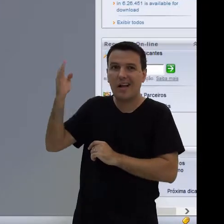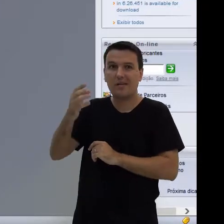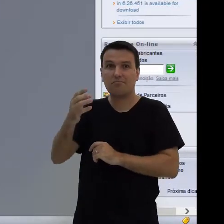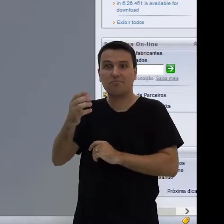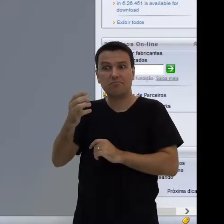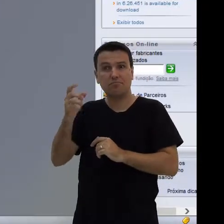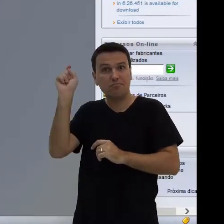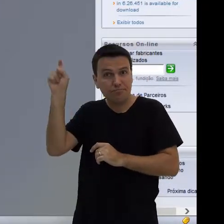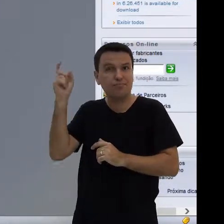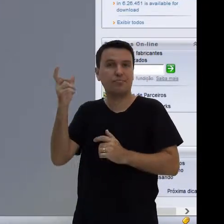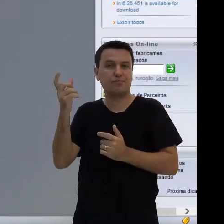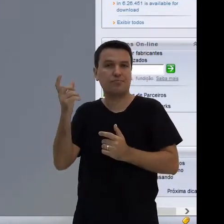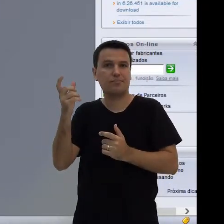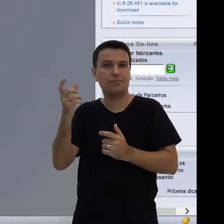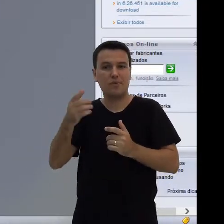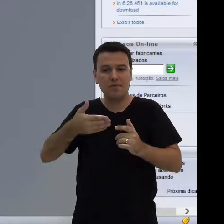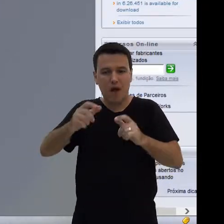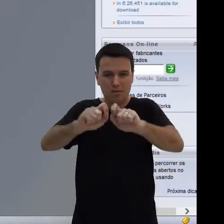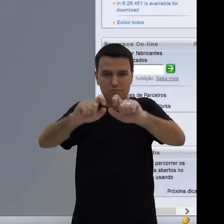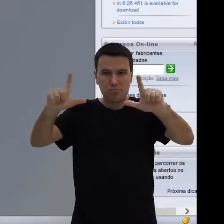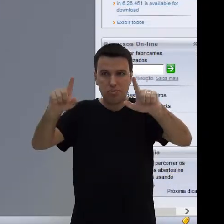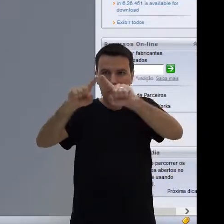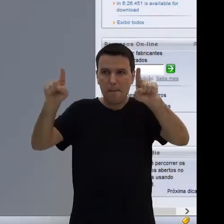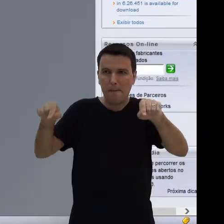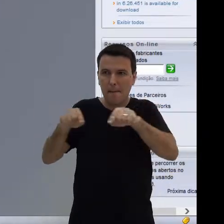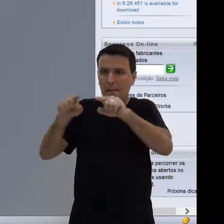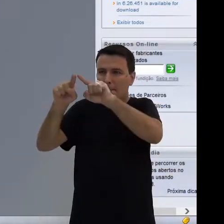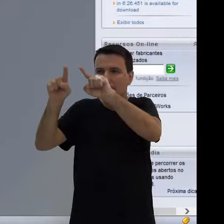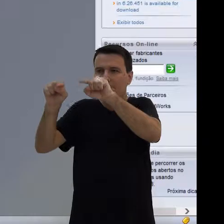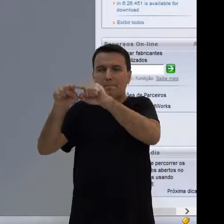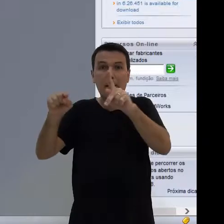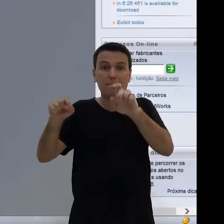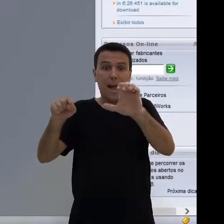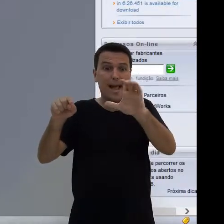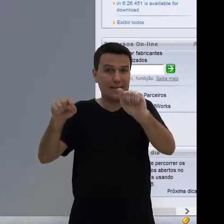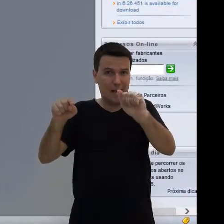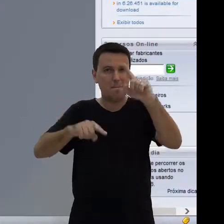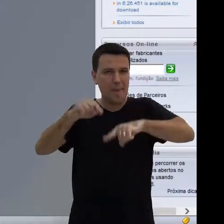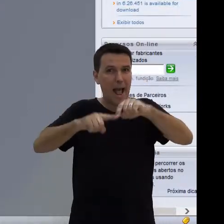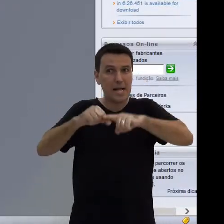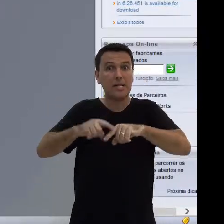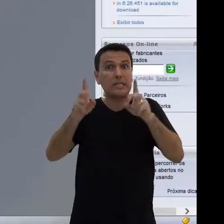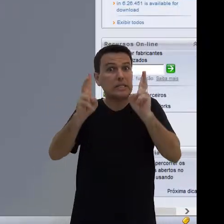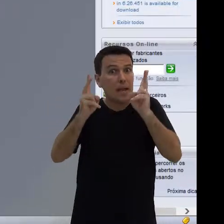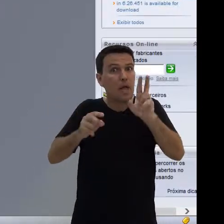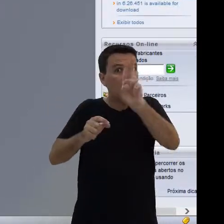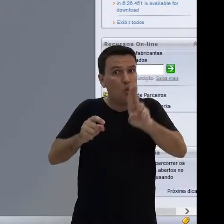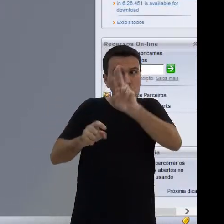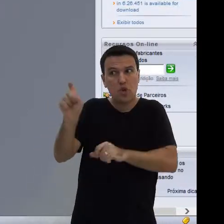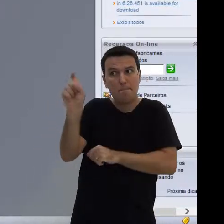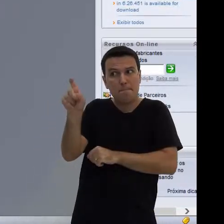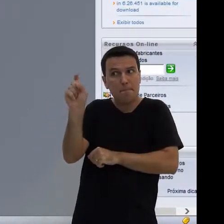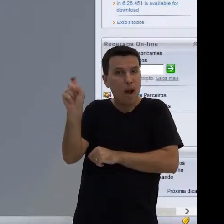nessa folhinha em branco e depois clicar 2 vezes em peça. Vamos começar sempre com peça, não com montagem nem com